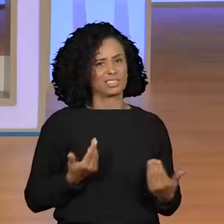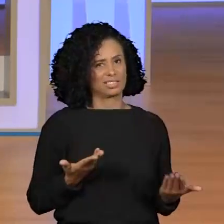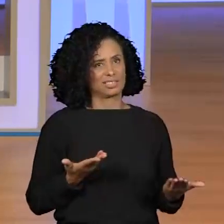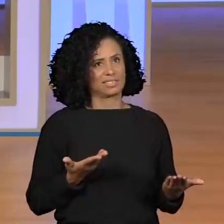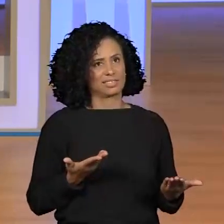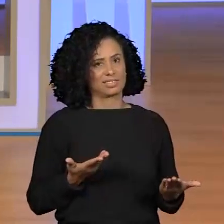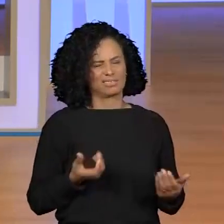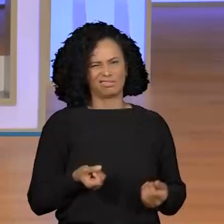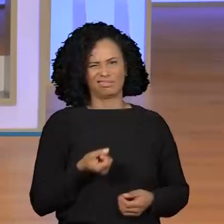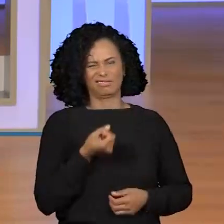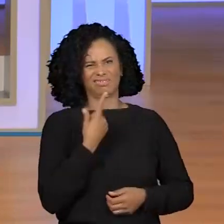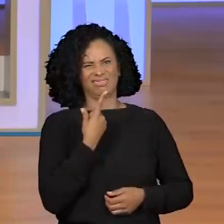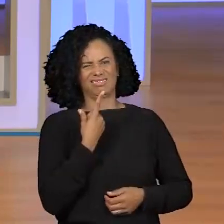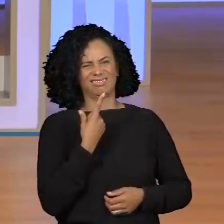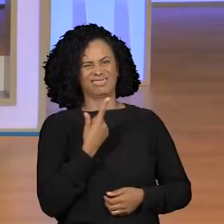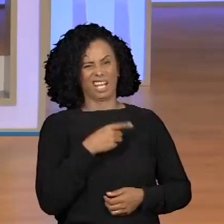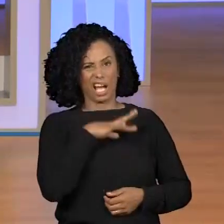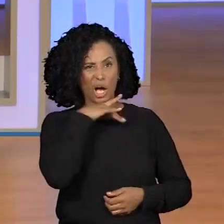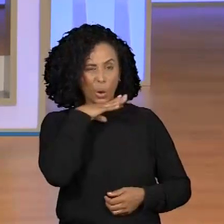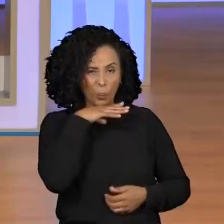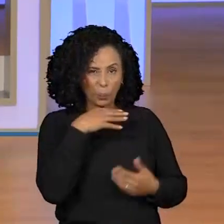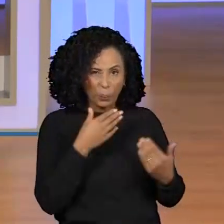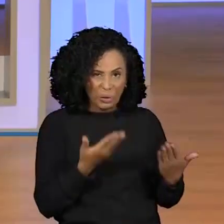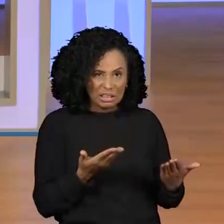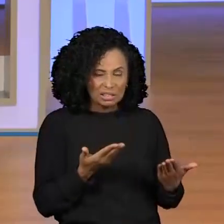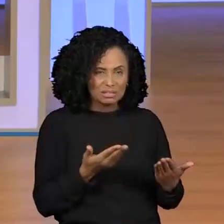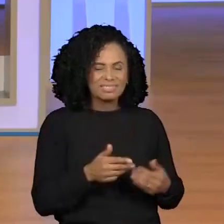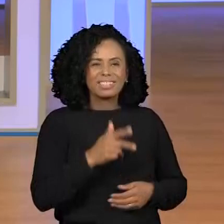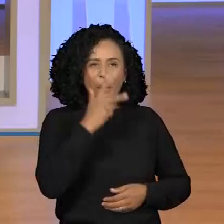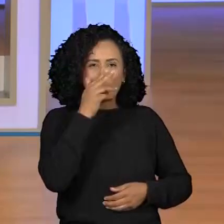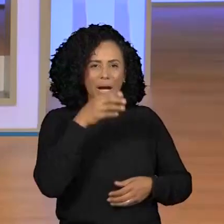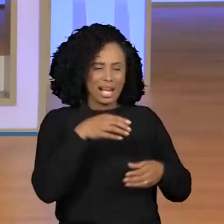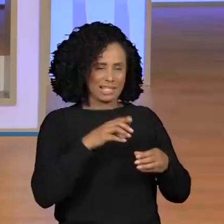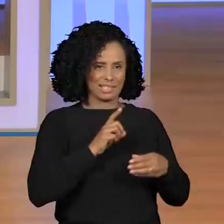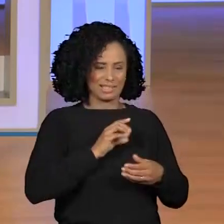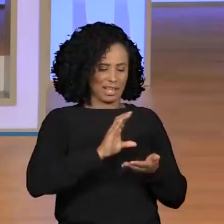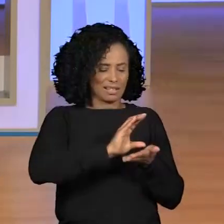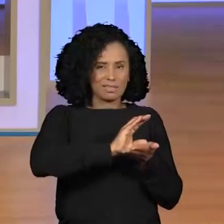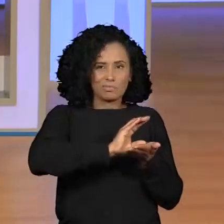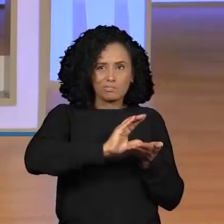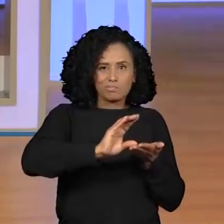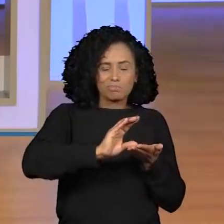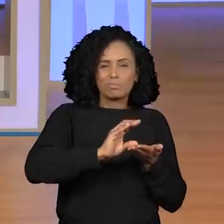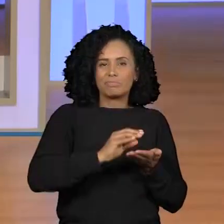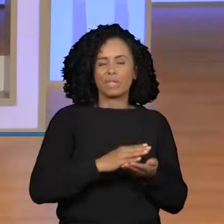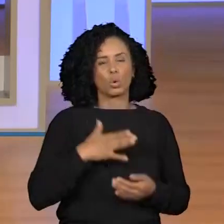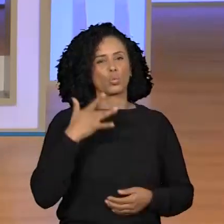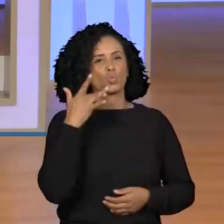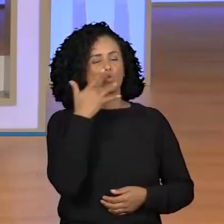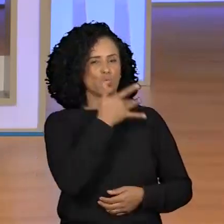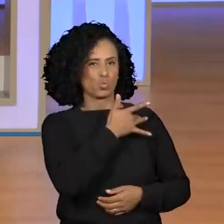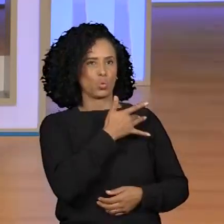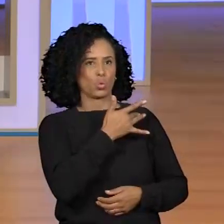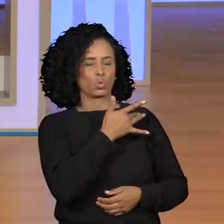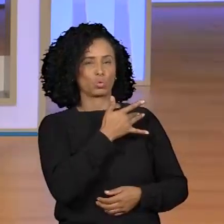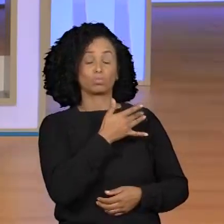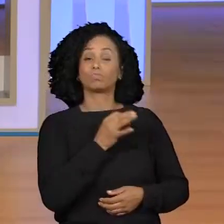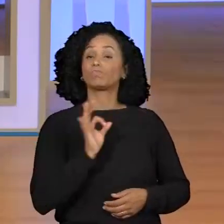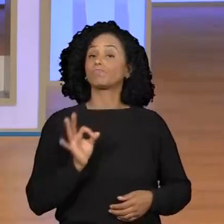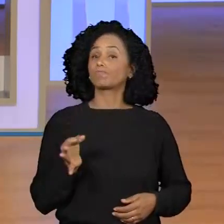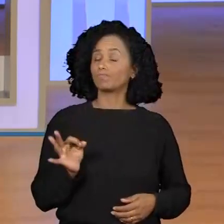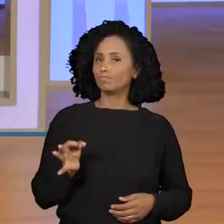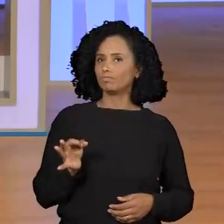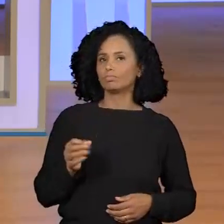micro-organismos exato, isso que mesmo. deixam ele daquele jeito e que fazem o sabor aí ficar mais gostoso. É isso mesmo, né? Que aí